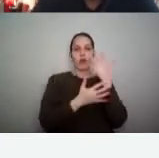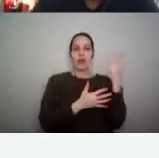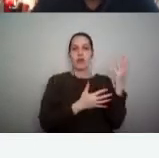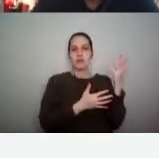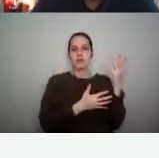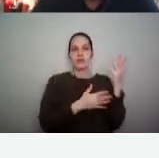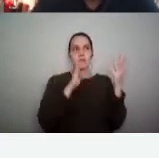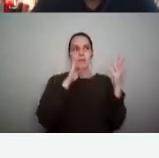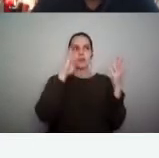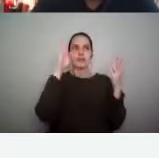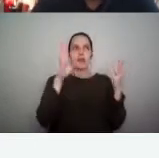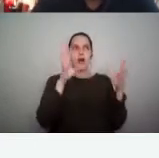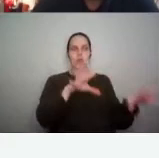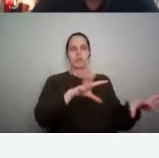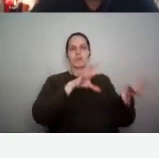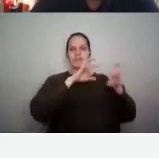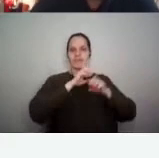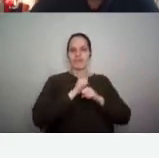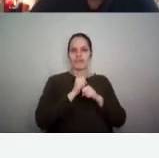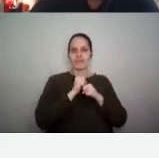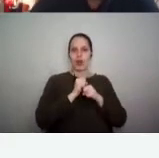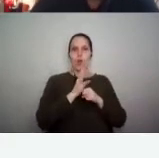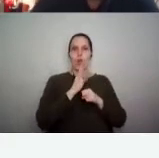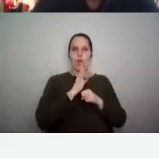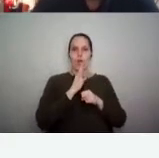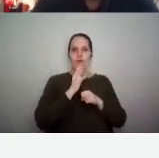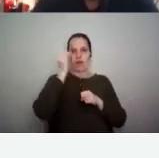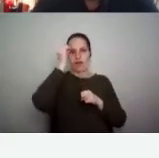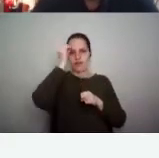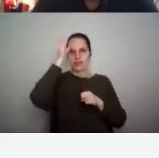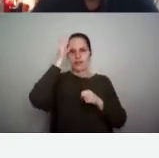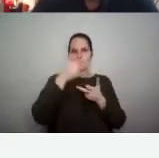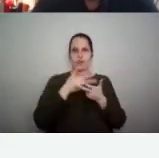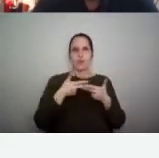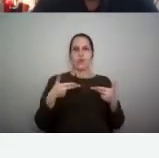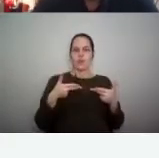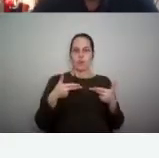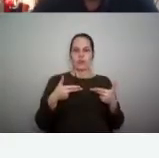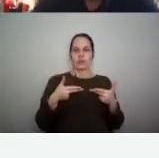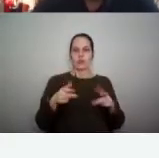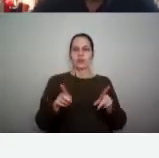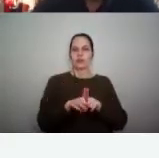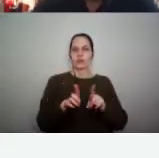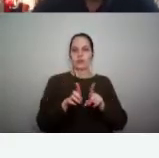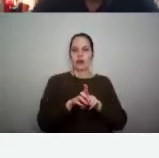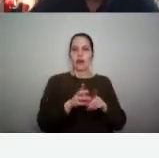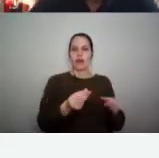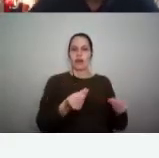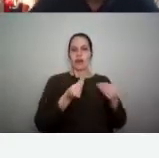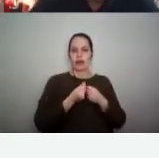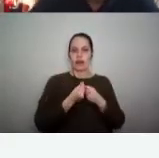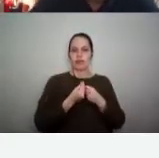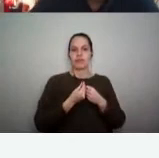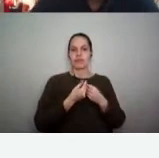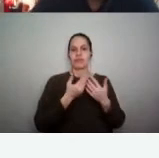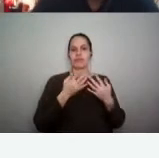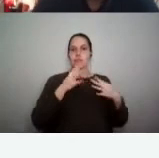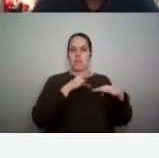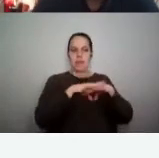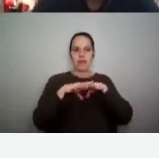do conhecimento, né? E, portanto, ela matematiza todo esse processo de compreender a